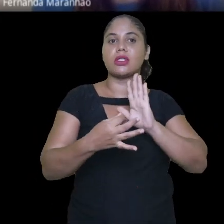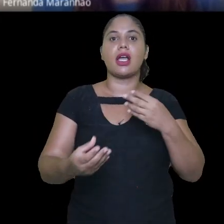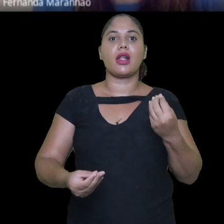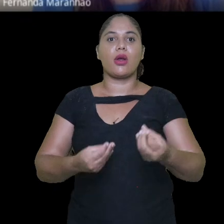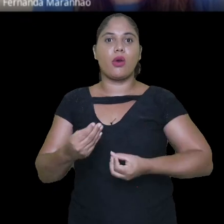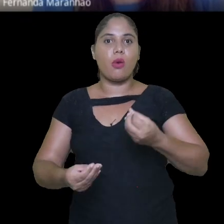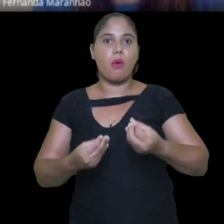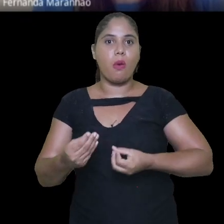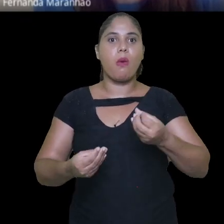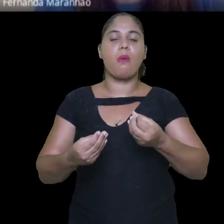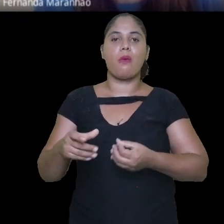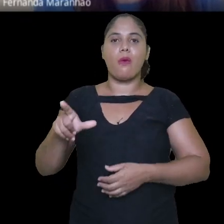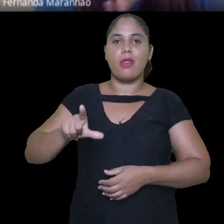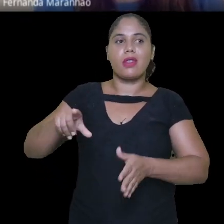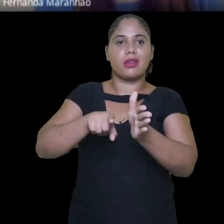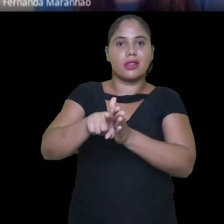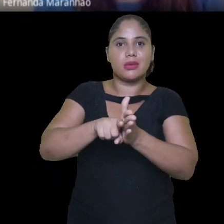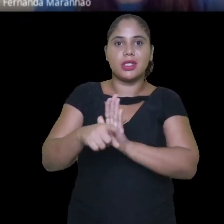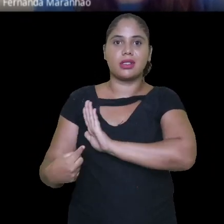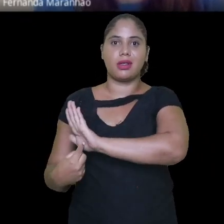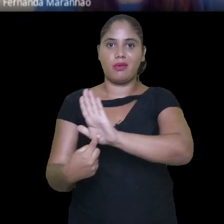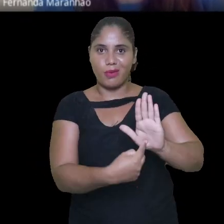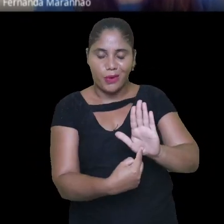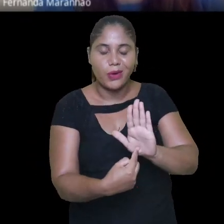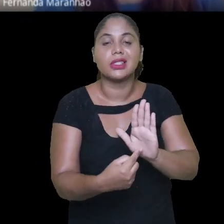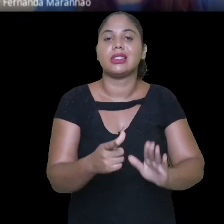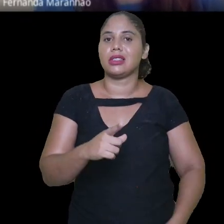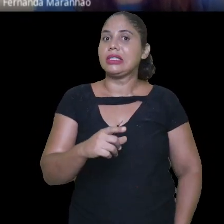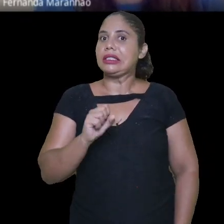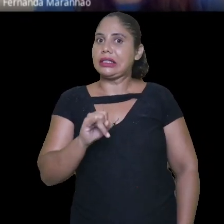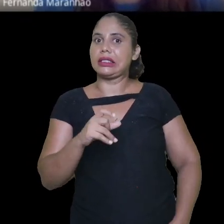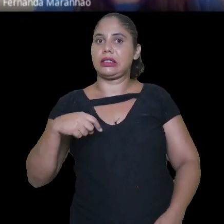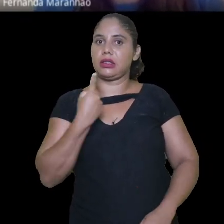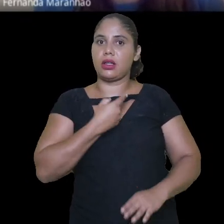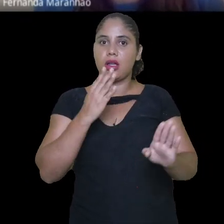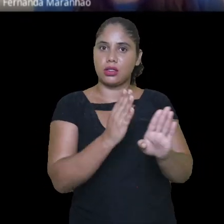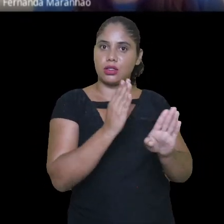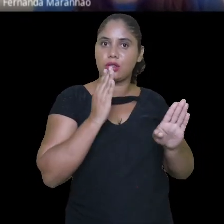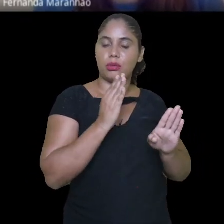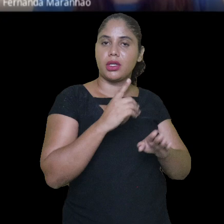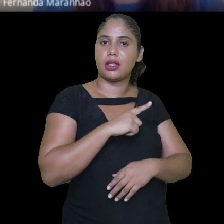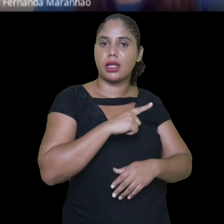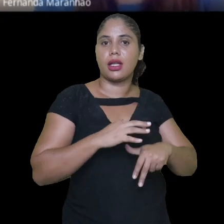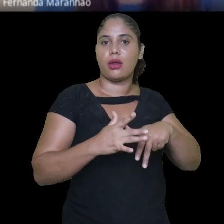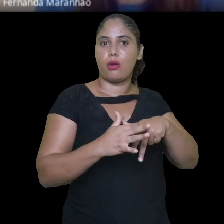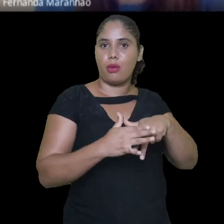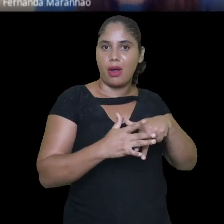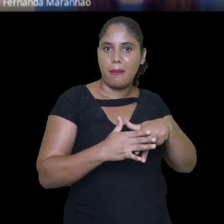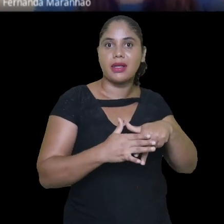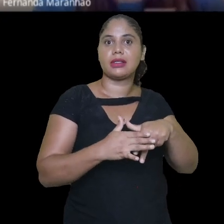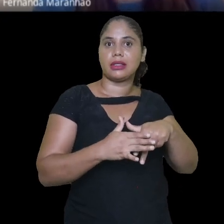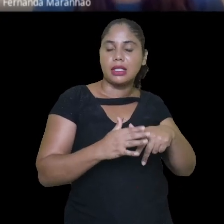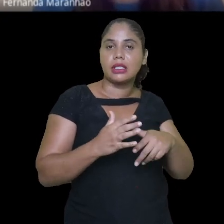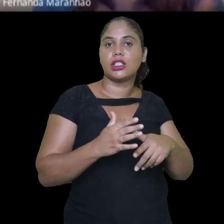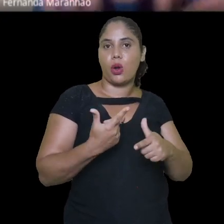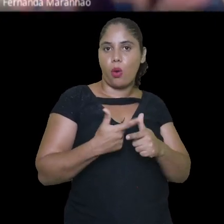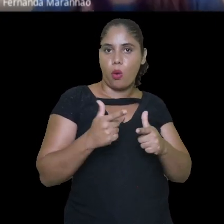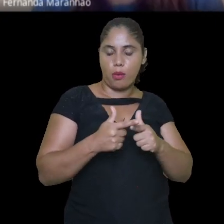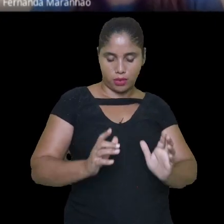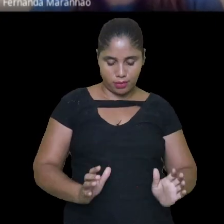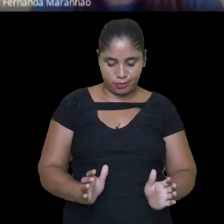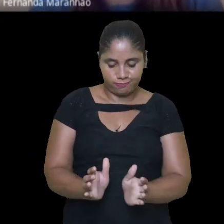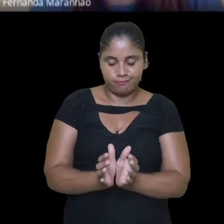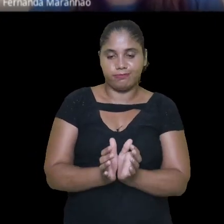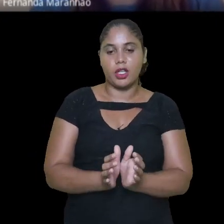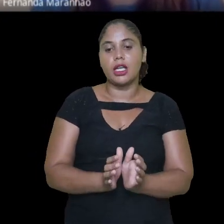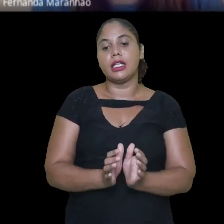com colo curto. É importante fazer a diferenciação dessas pacientes entre pacientes que têm história de prematuridade e pacientes que não têm